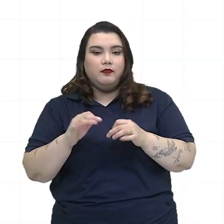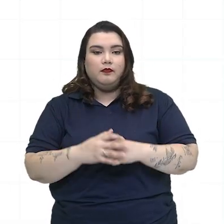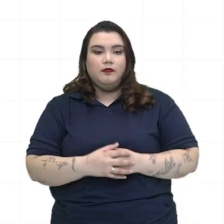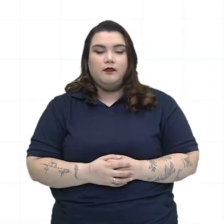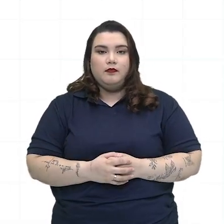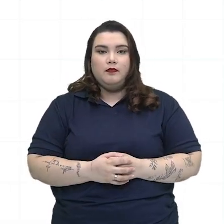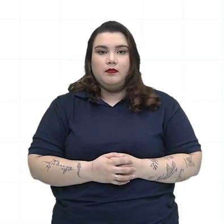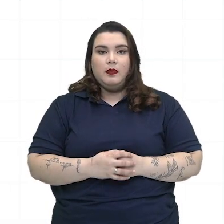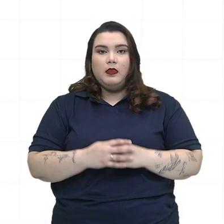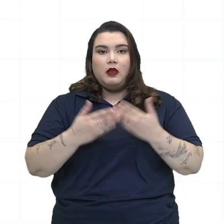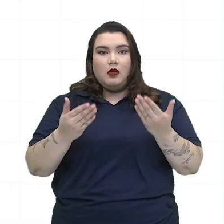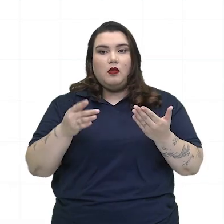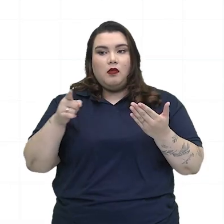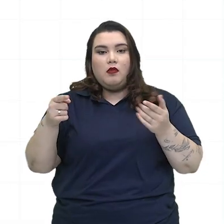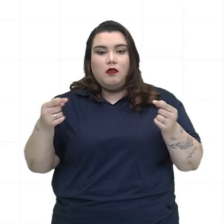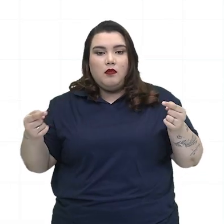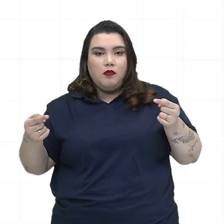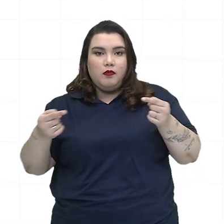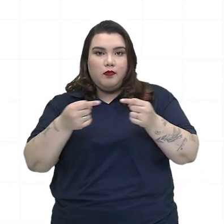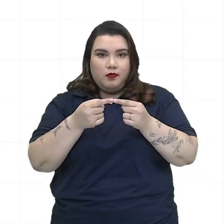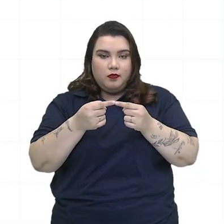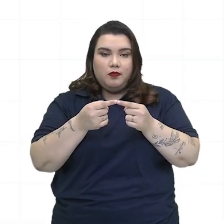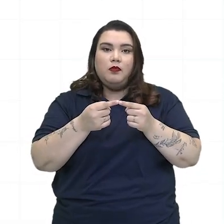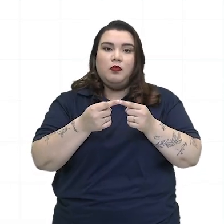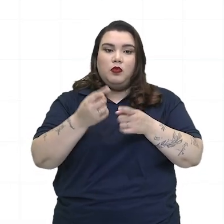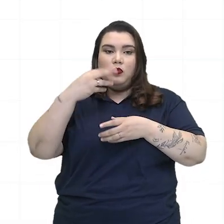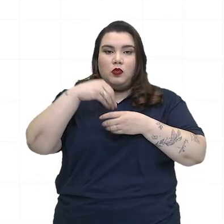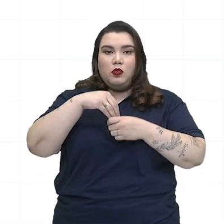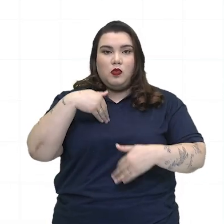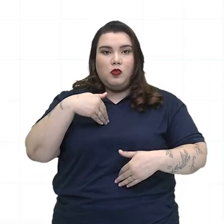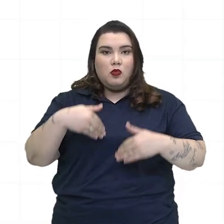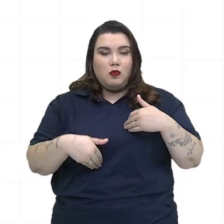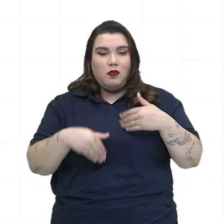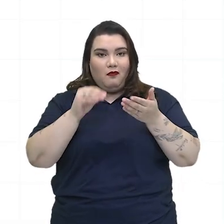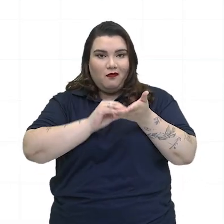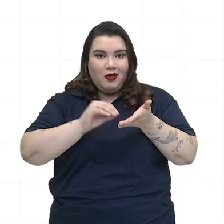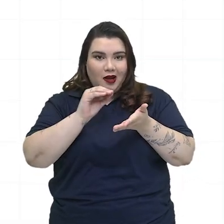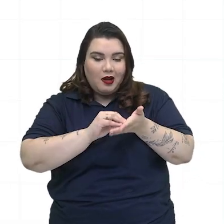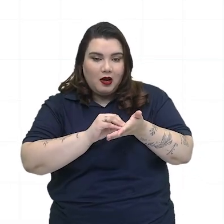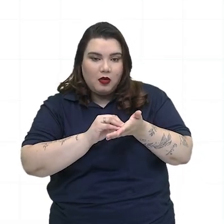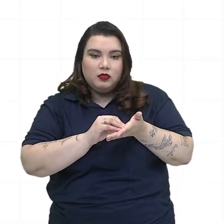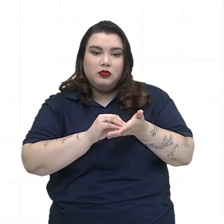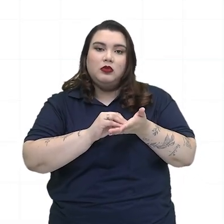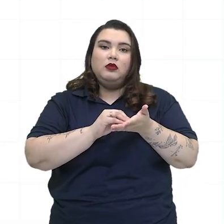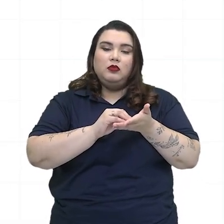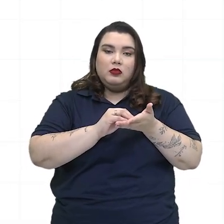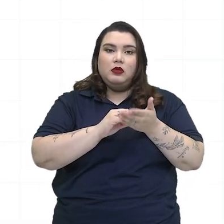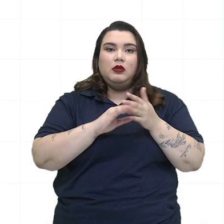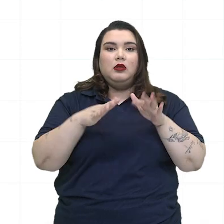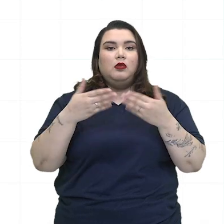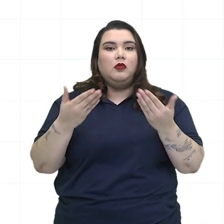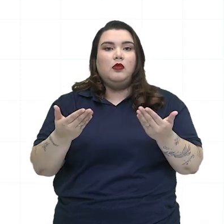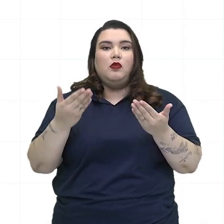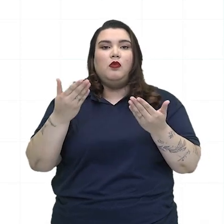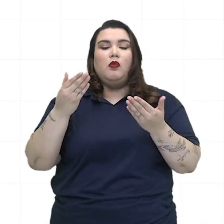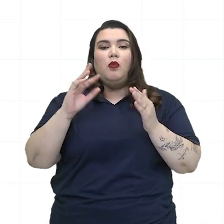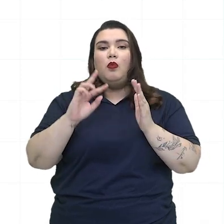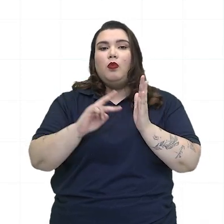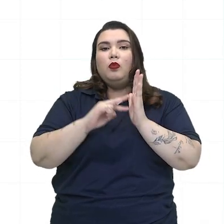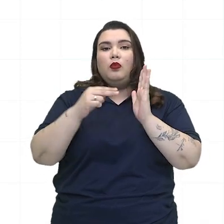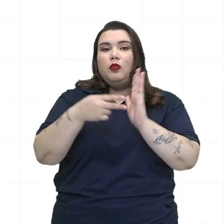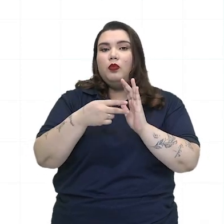que depois ela vai ser convertida em vitamina D dentro do corpo, né, e com a presença e exposição do sol, isso